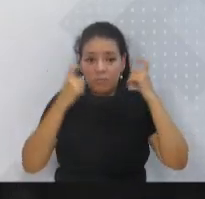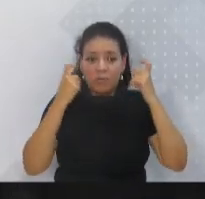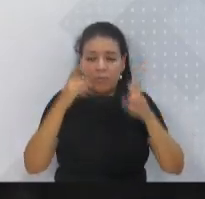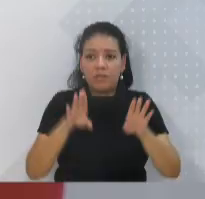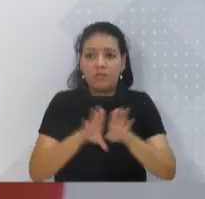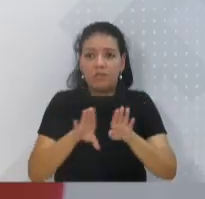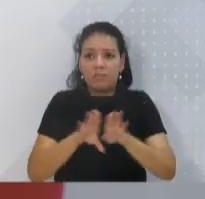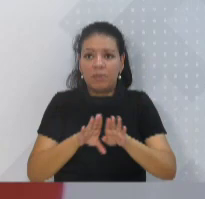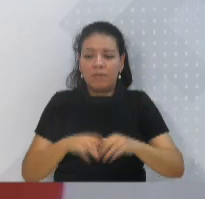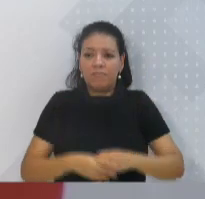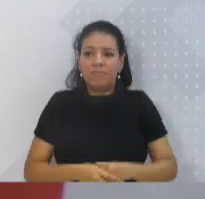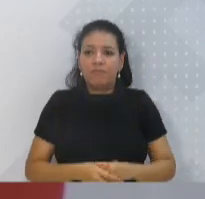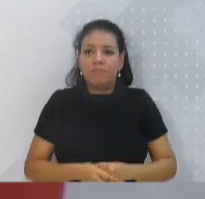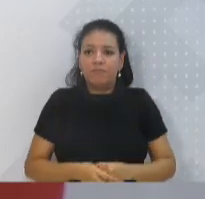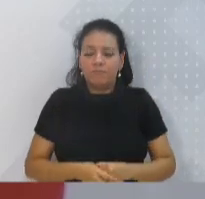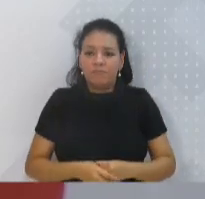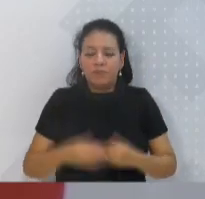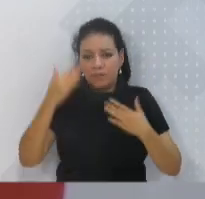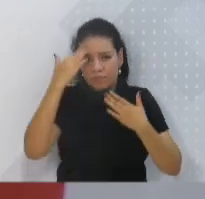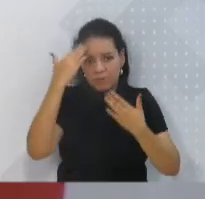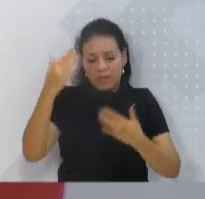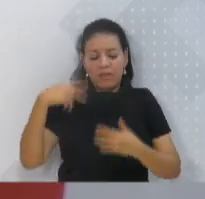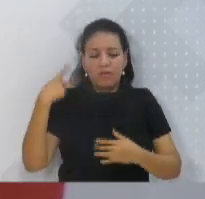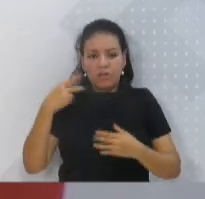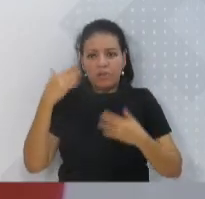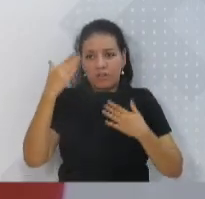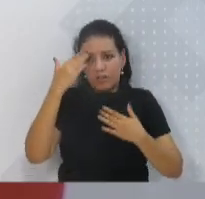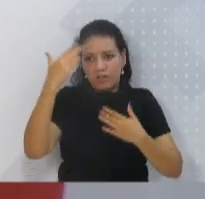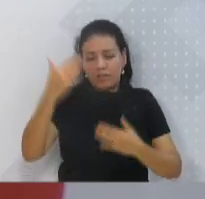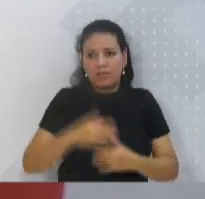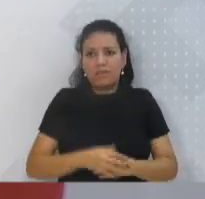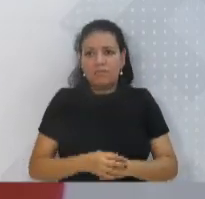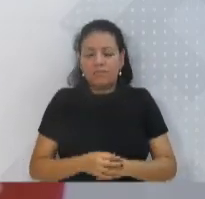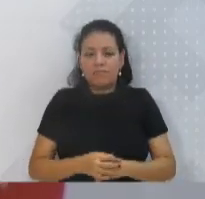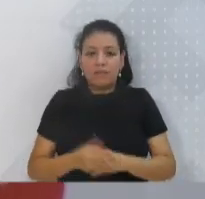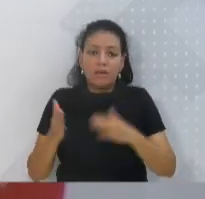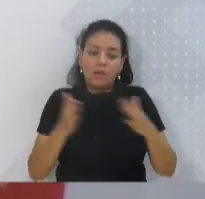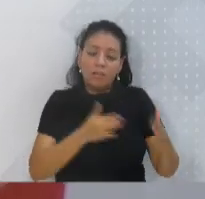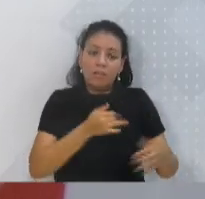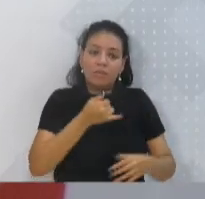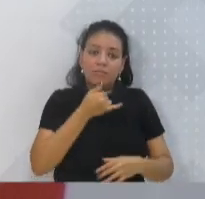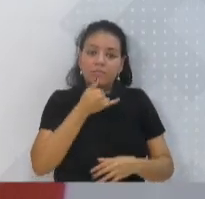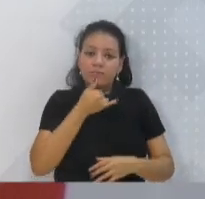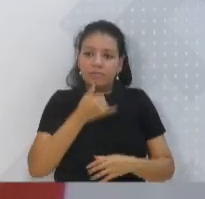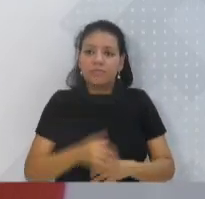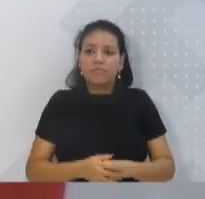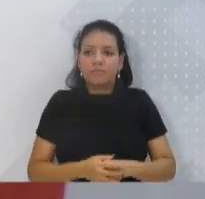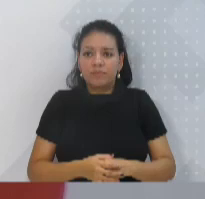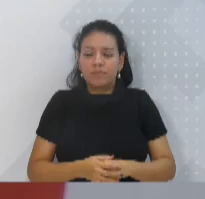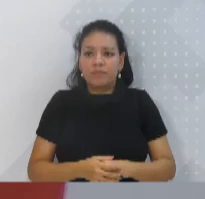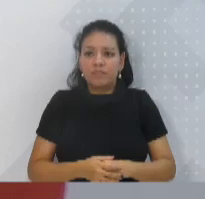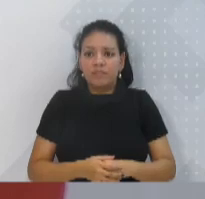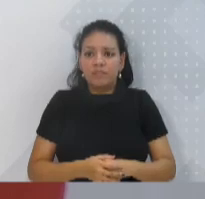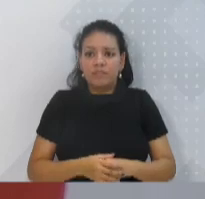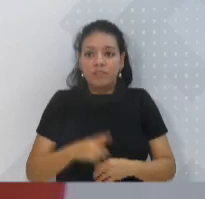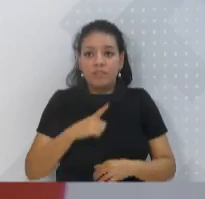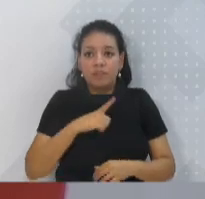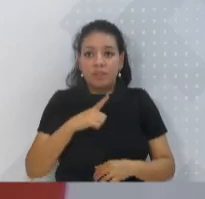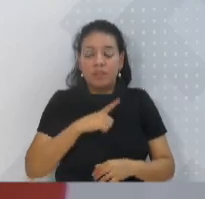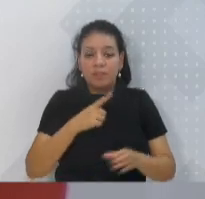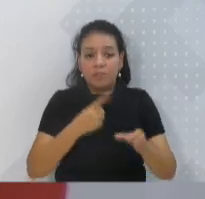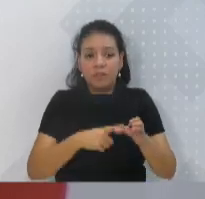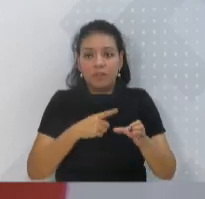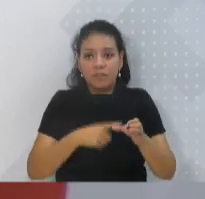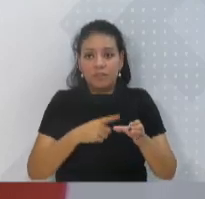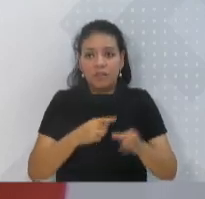também. Obrigado, vereador. Agradeço a parte. Infelizmente, essa questão é uma demanda que nós temos na